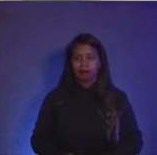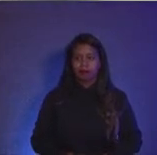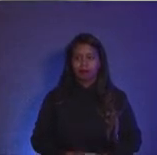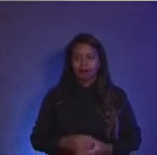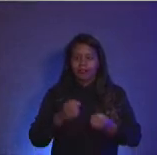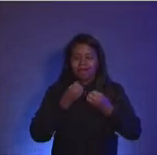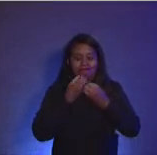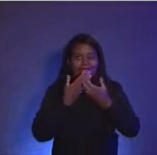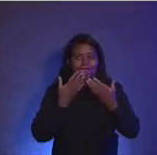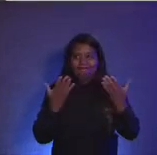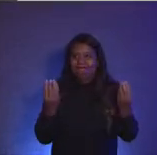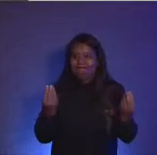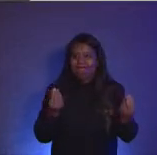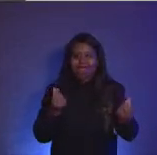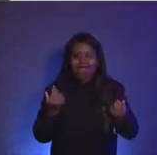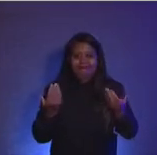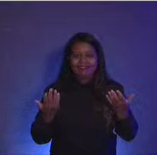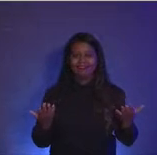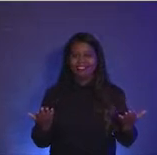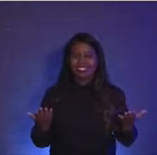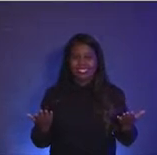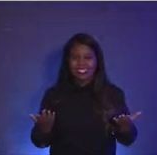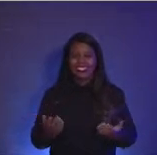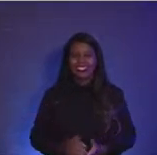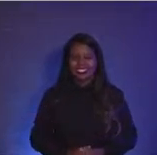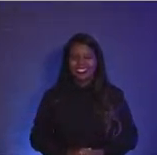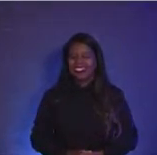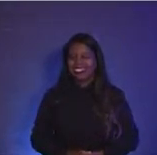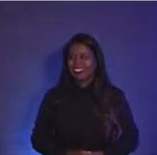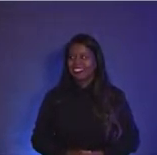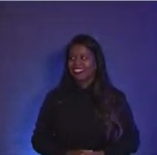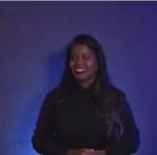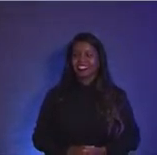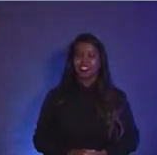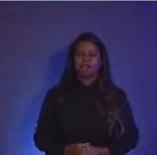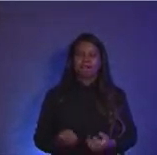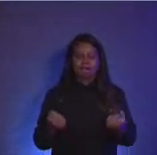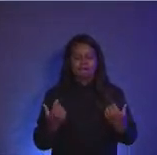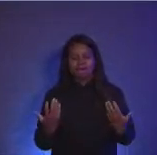Bom, oi? Vou chegar desse lado aqui. Então.